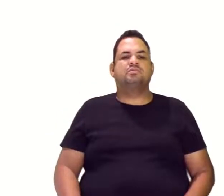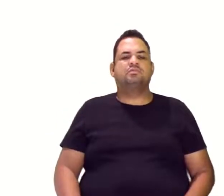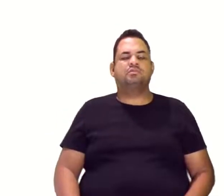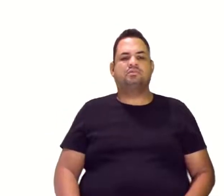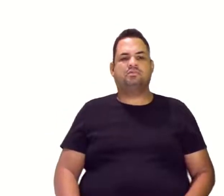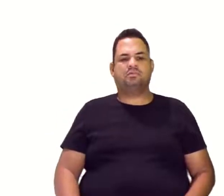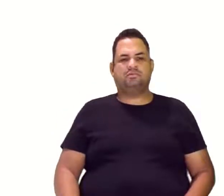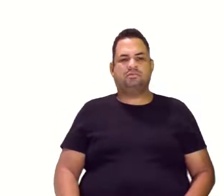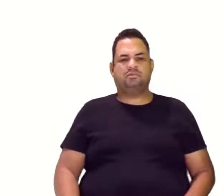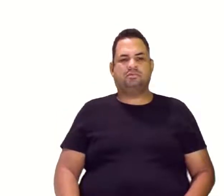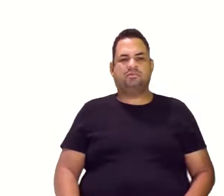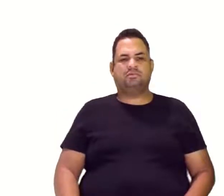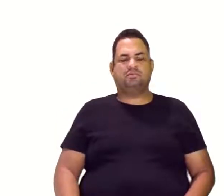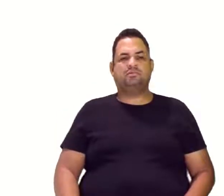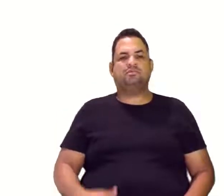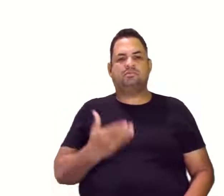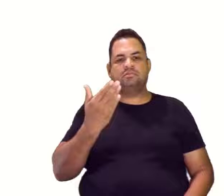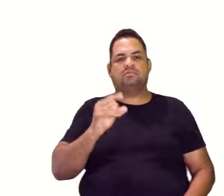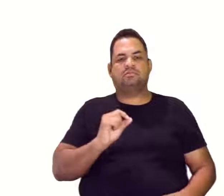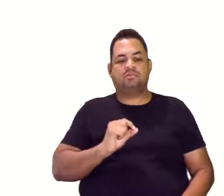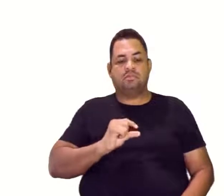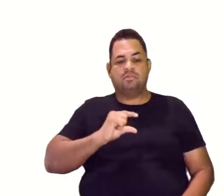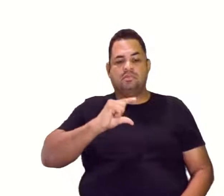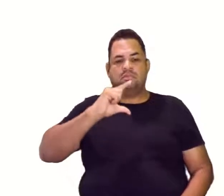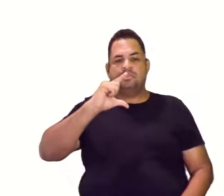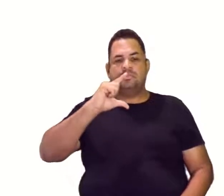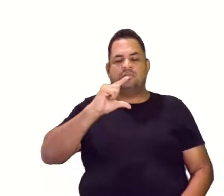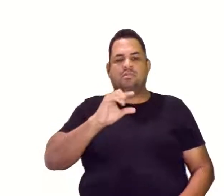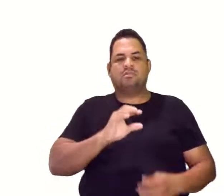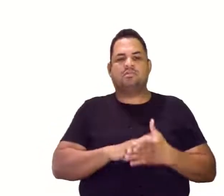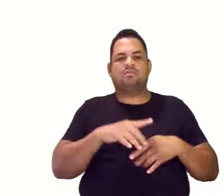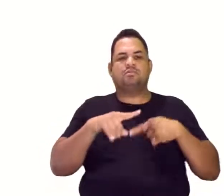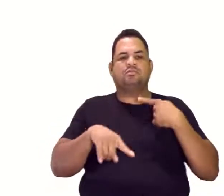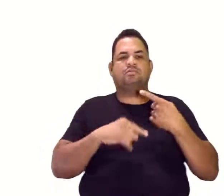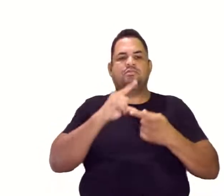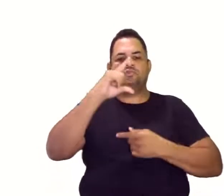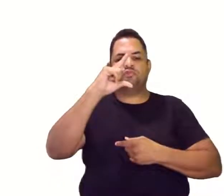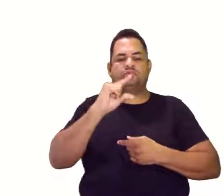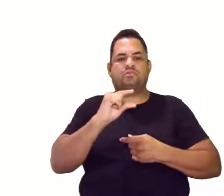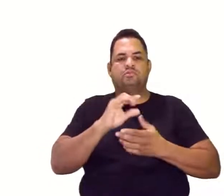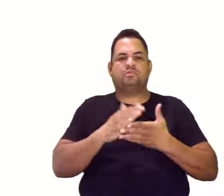aumento. Isso, vai ser o aumento que a gente vai ter que reduzir depois lá na